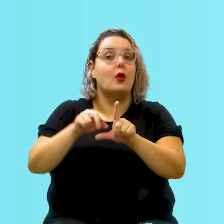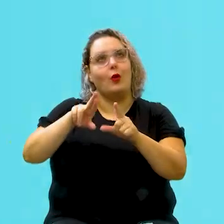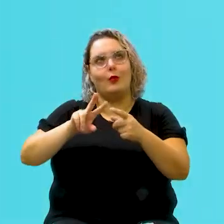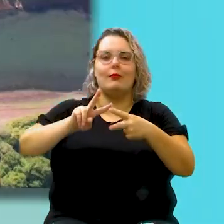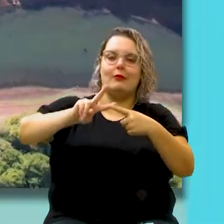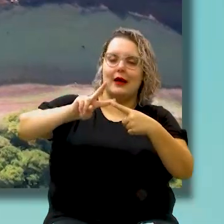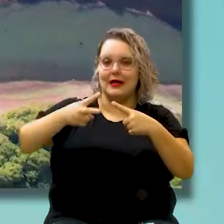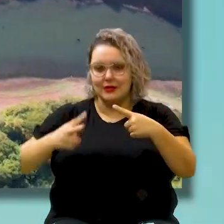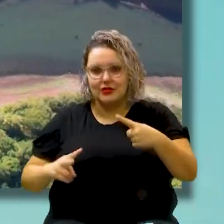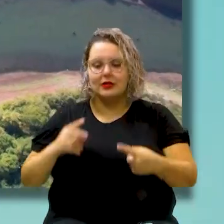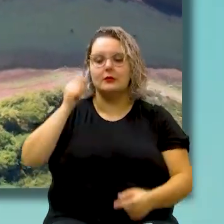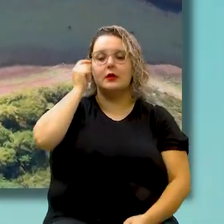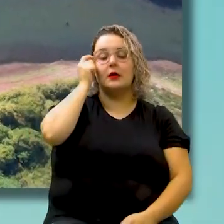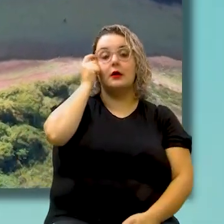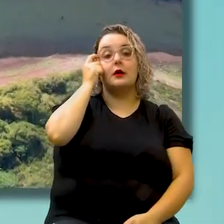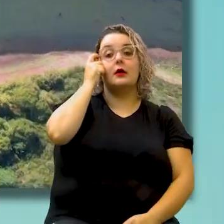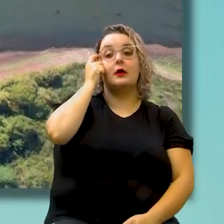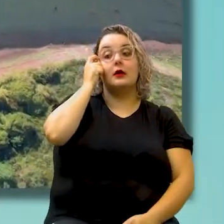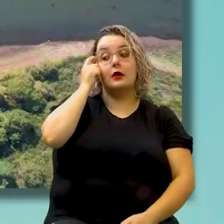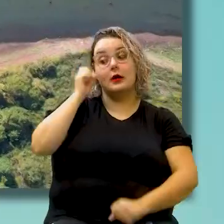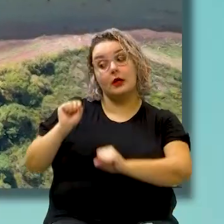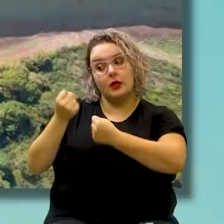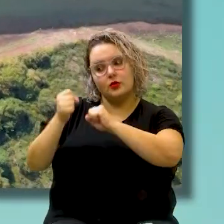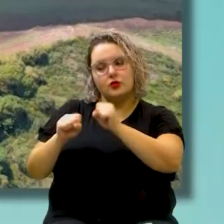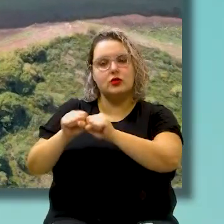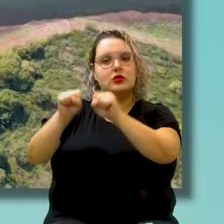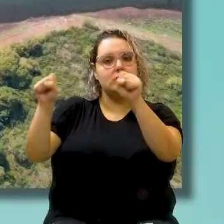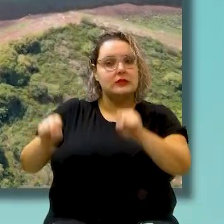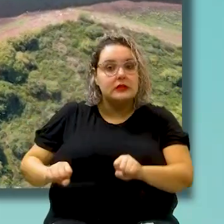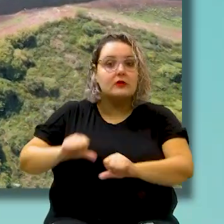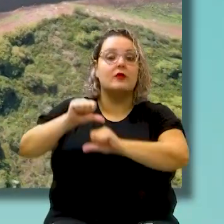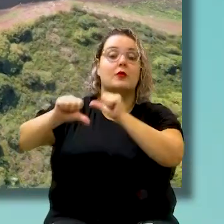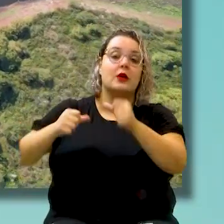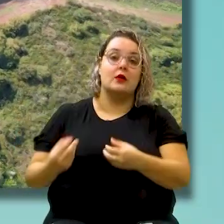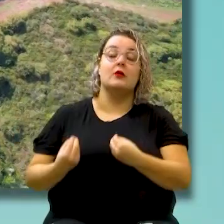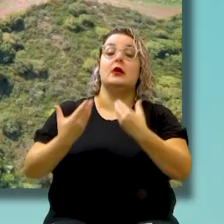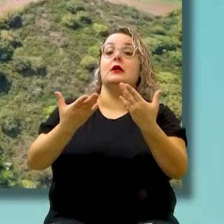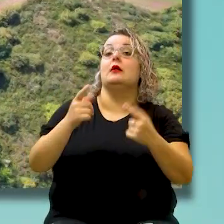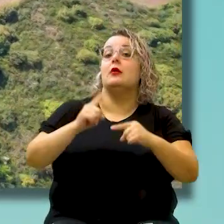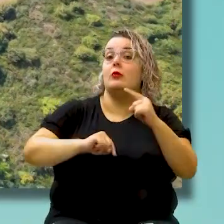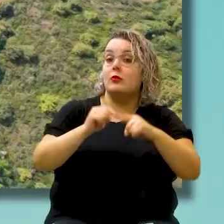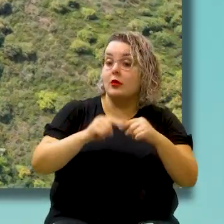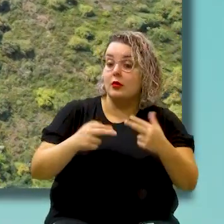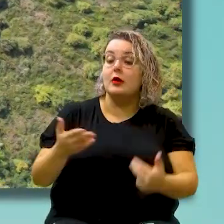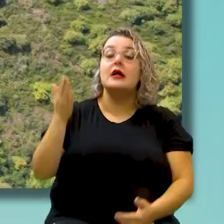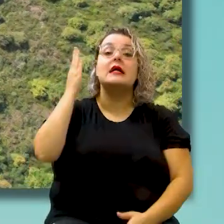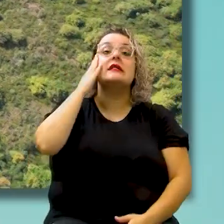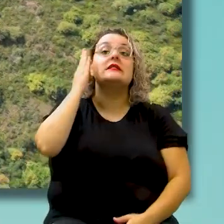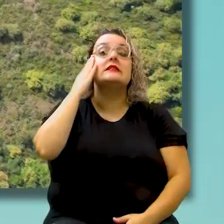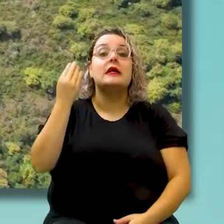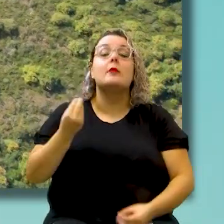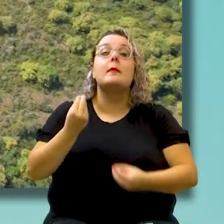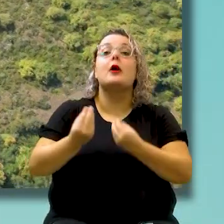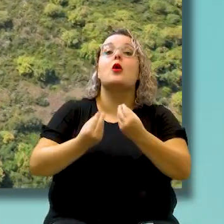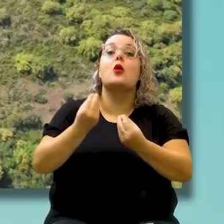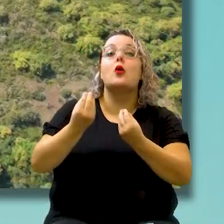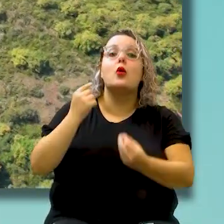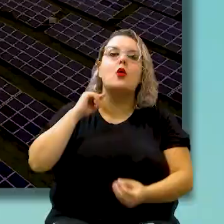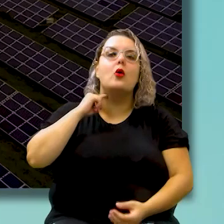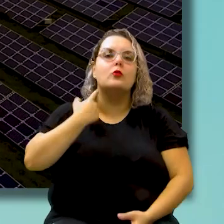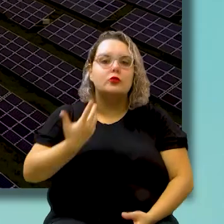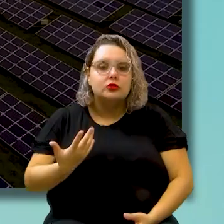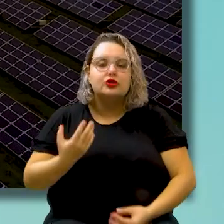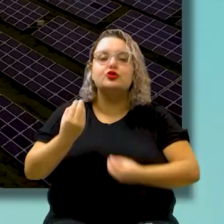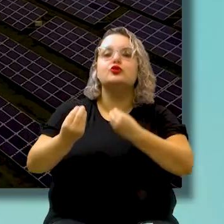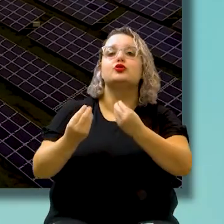gente pensa que a indústria vai mudar o seu sistema produtivo, ela vai nos dar produtos em que a gente saiba como descartá-los e